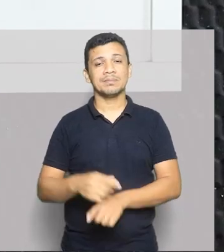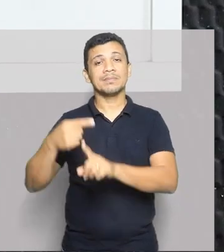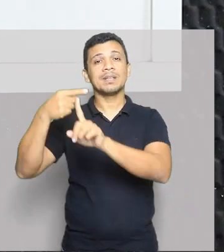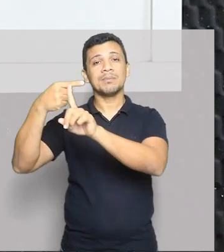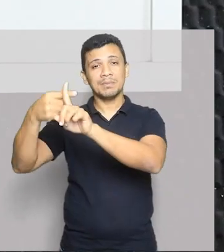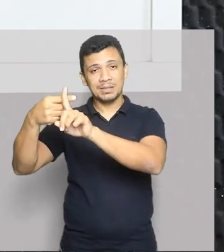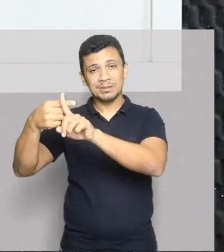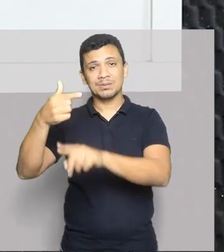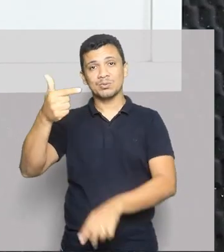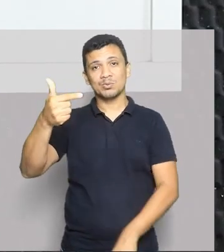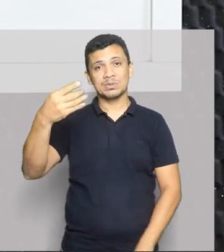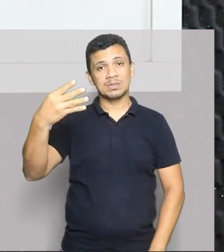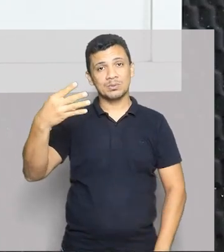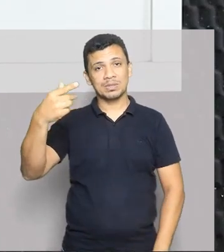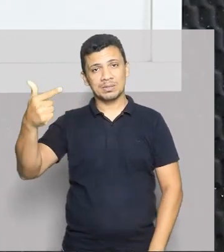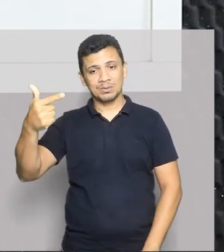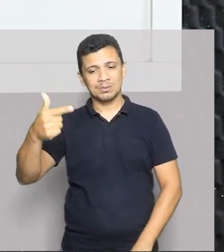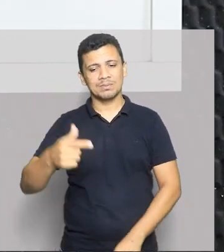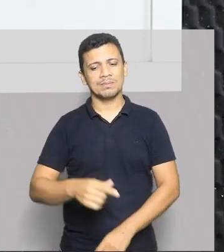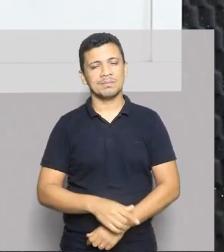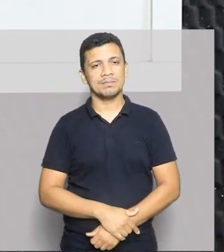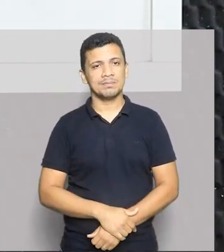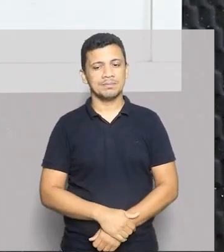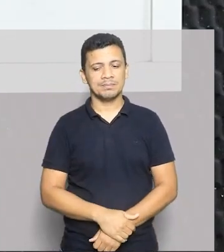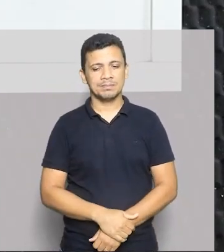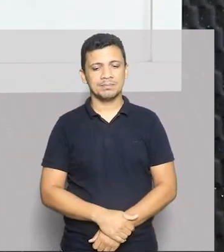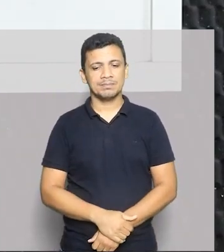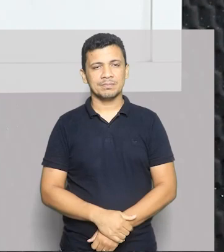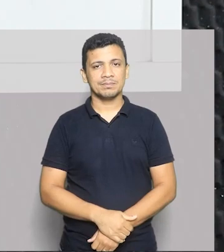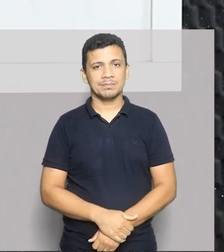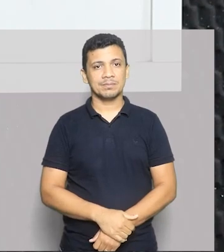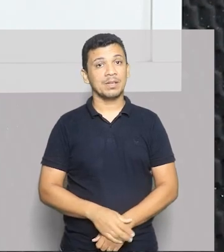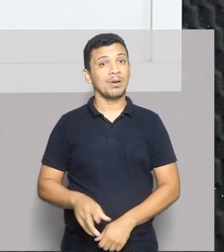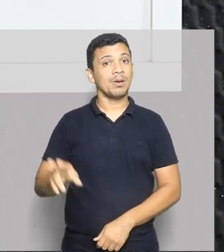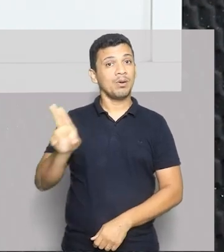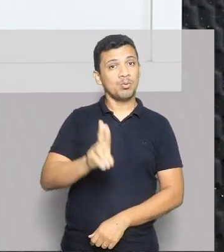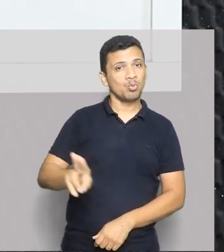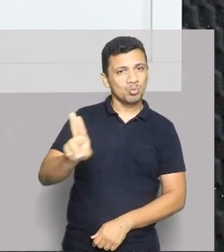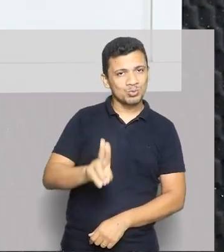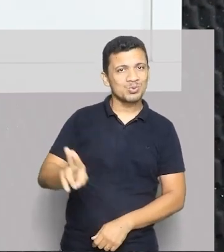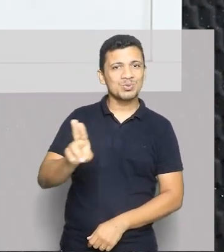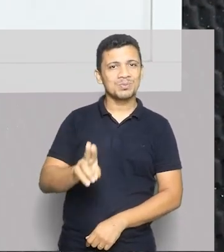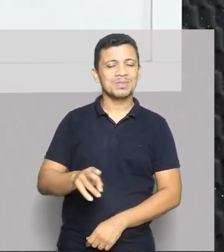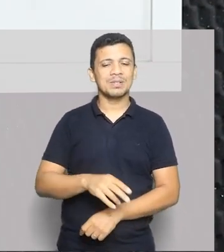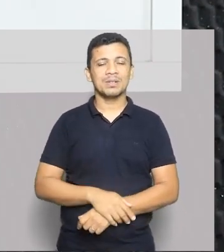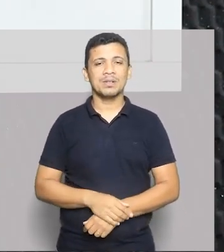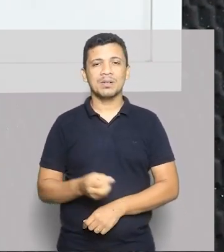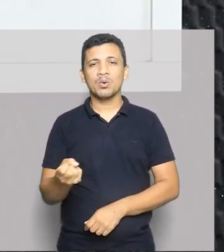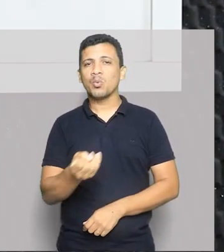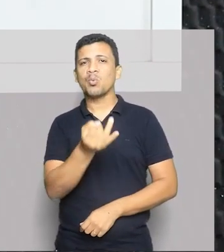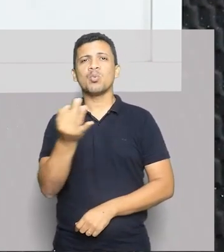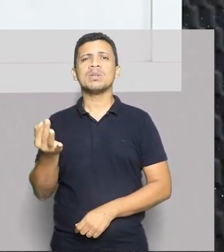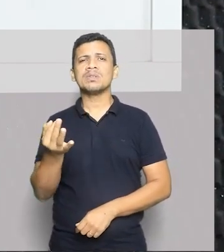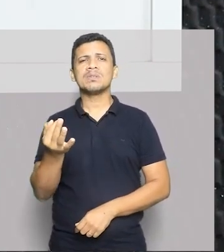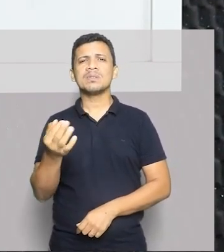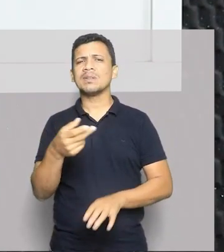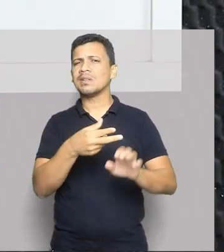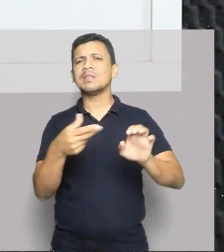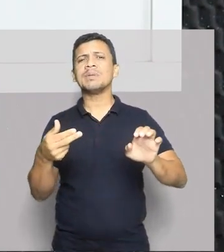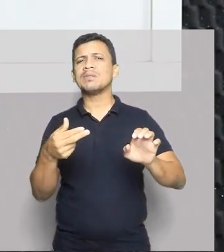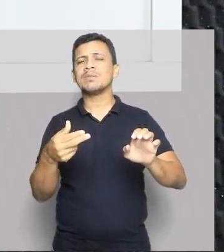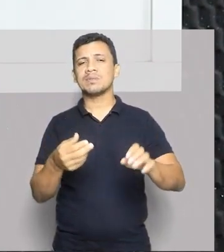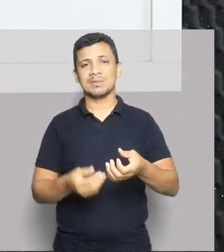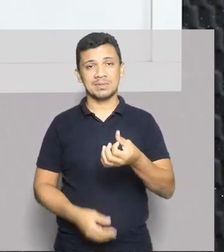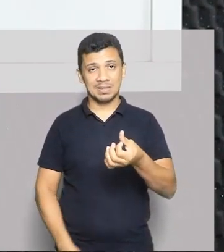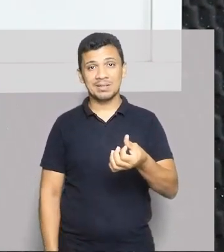e somado com 242, que é o consumo. Aí você tem que ver quantos elementos tem. Eu tenho 6 elementos.